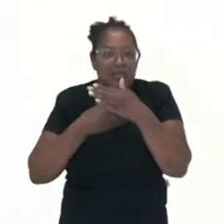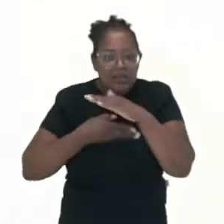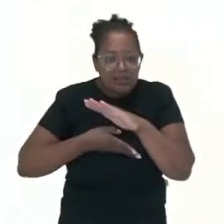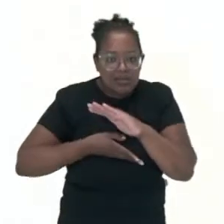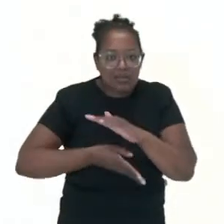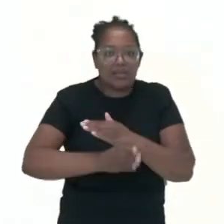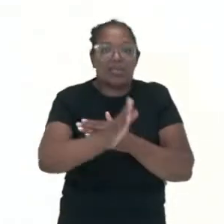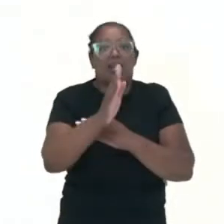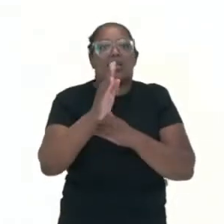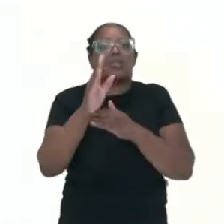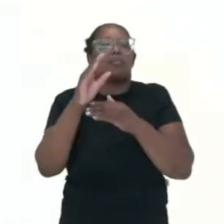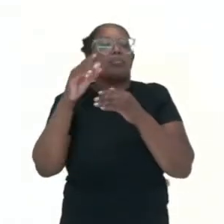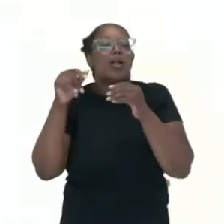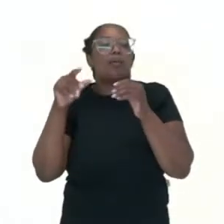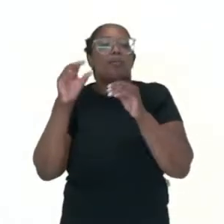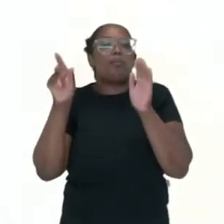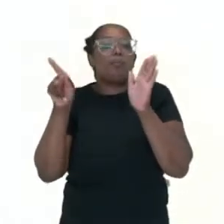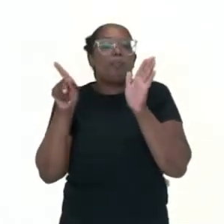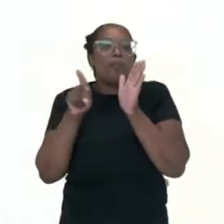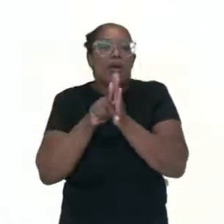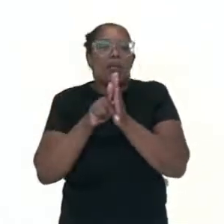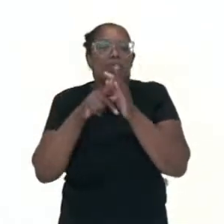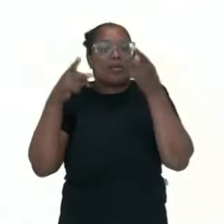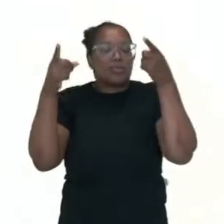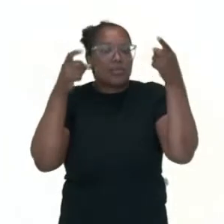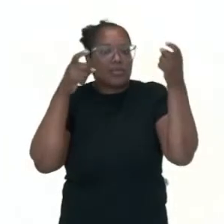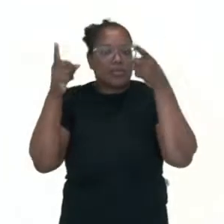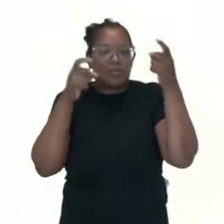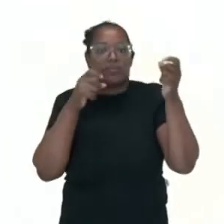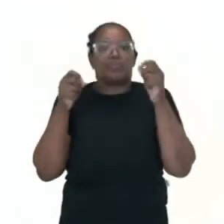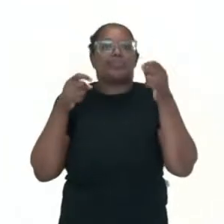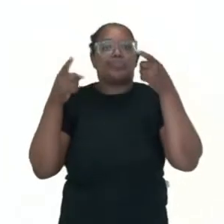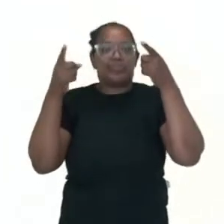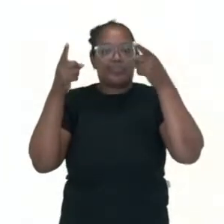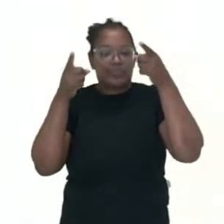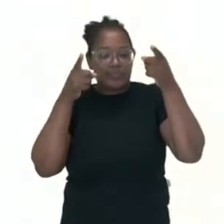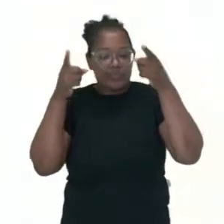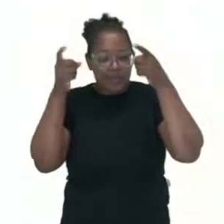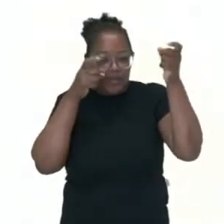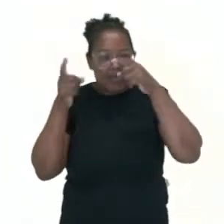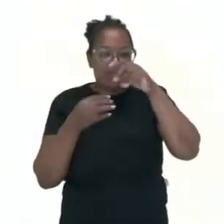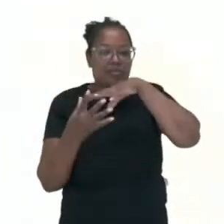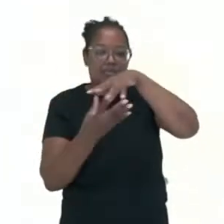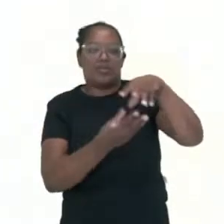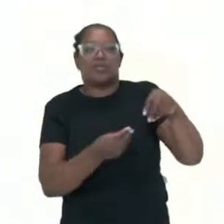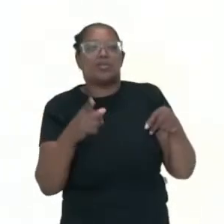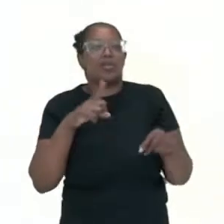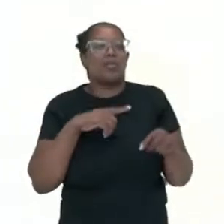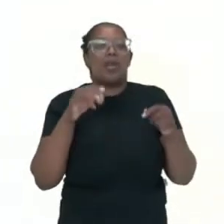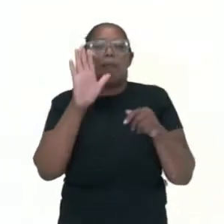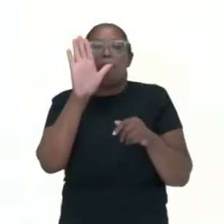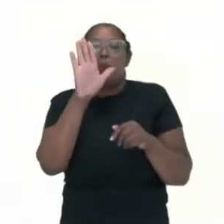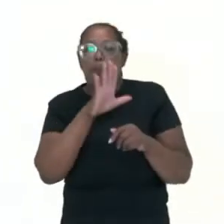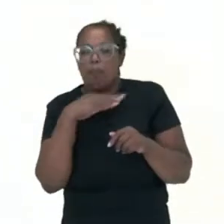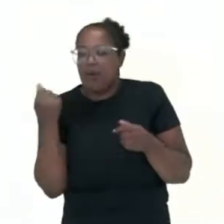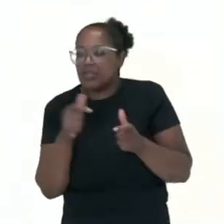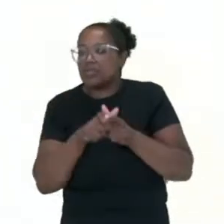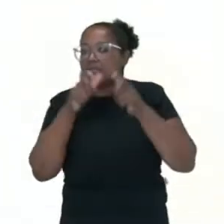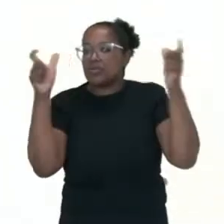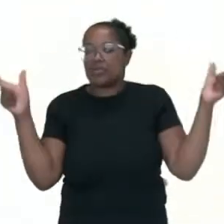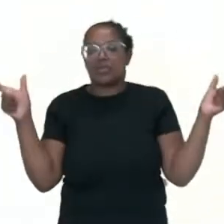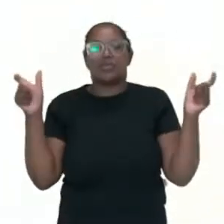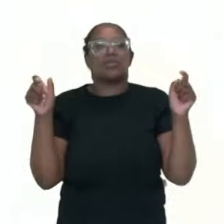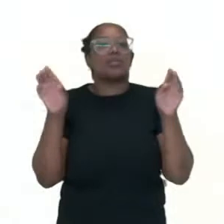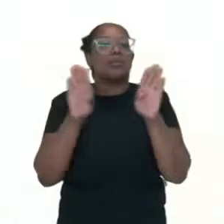a questão civil faz com que a Segunda Guerra Mundial tenha um número de mortes absurdo. Isso faz com que uma nova